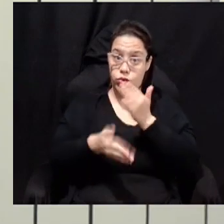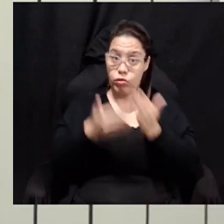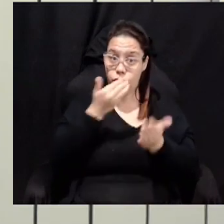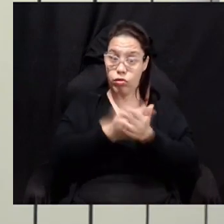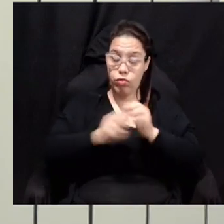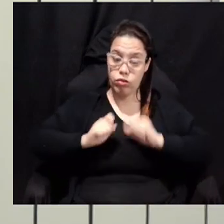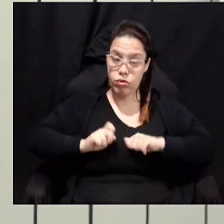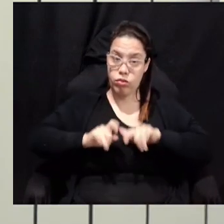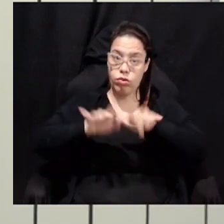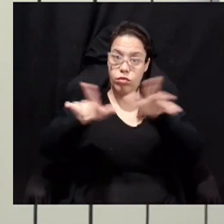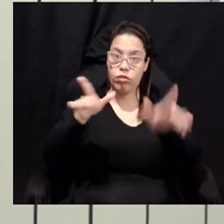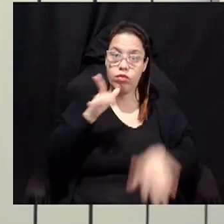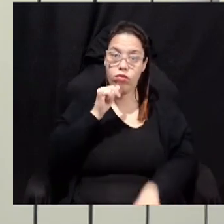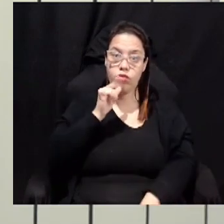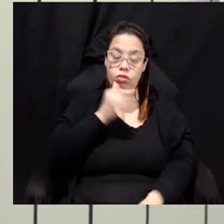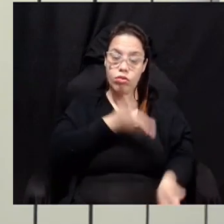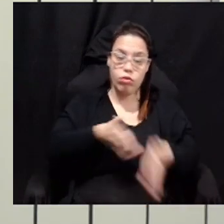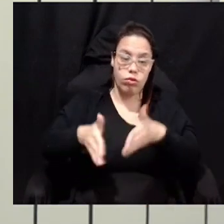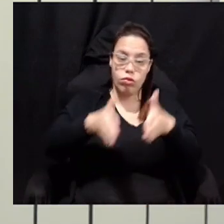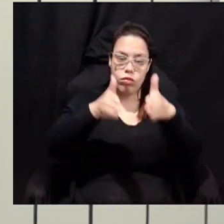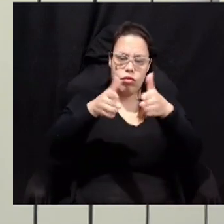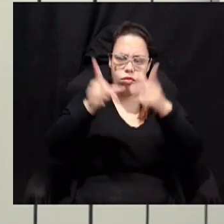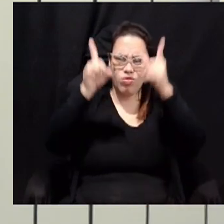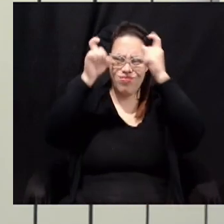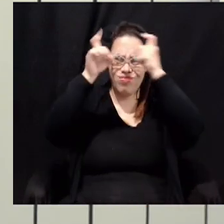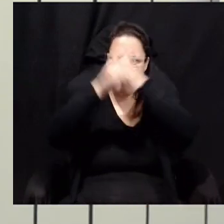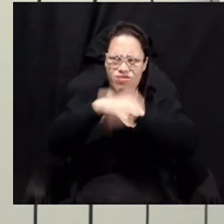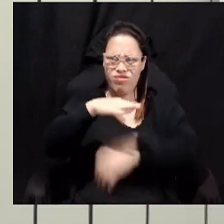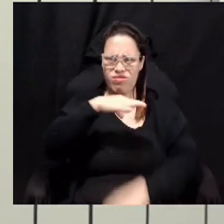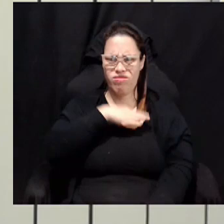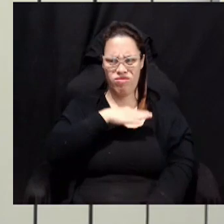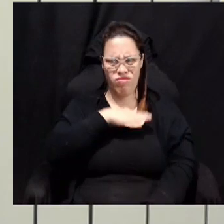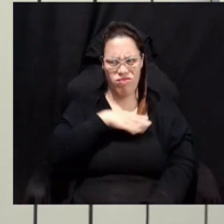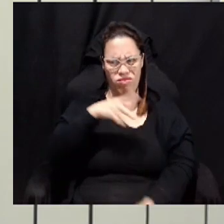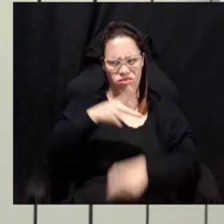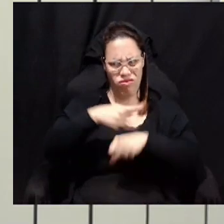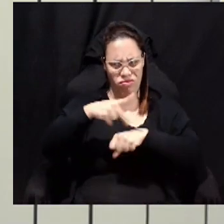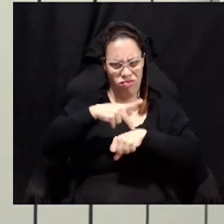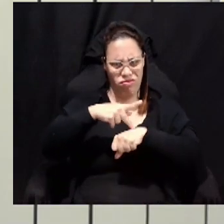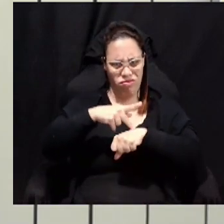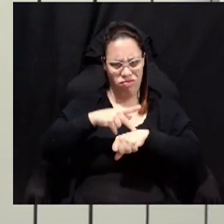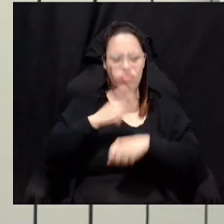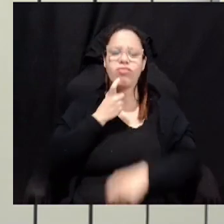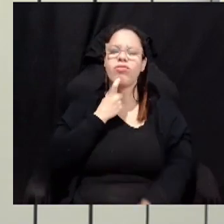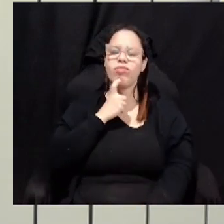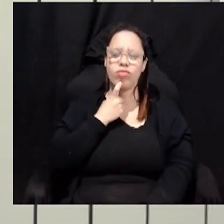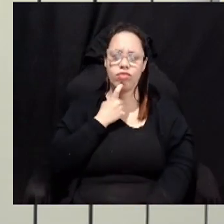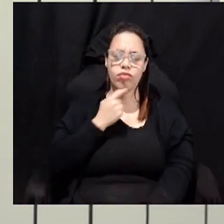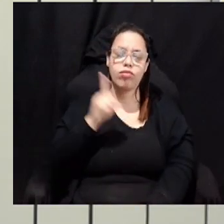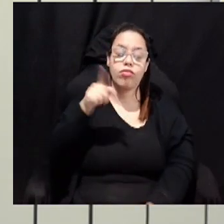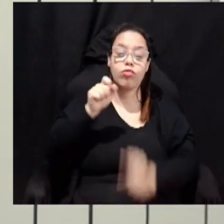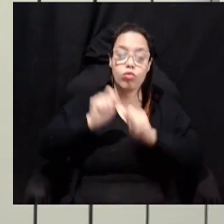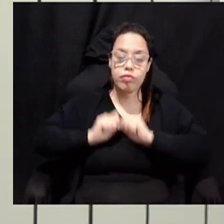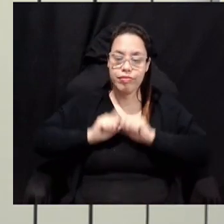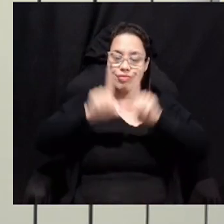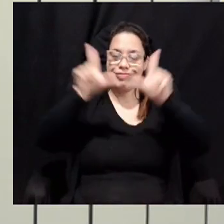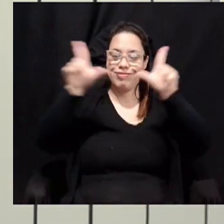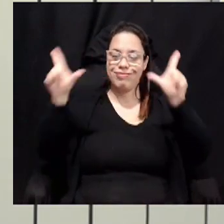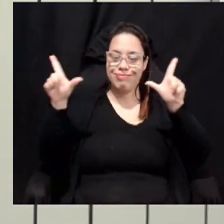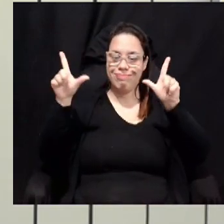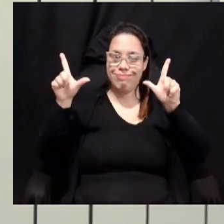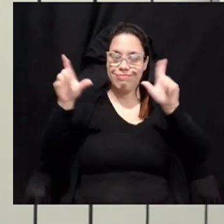de água é um desafio para muitas cidades do país. E Campinas é destaque através de um